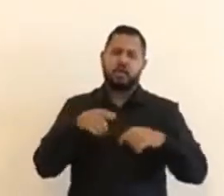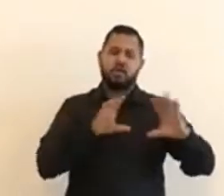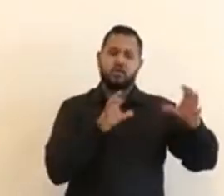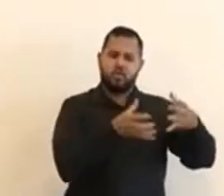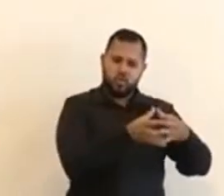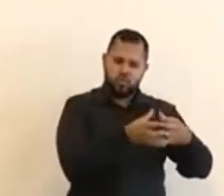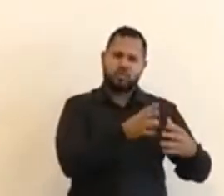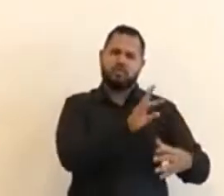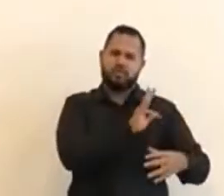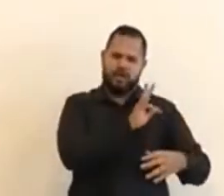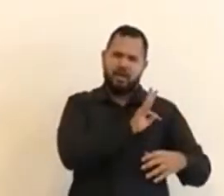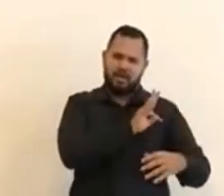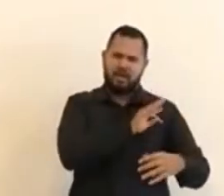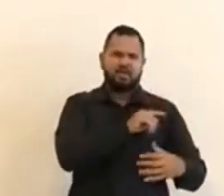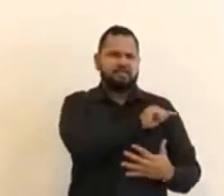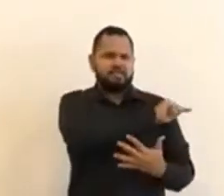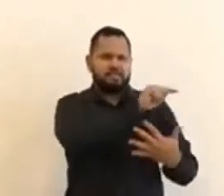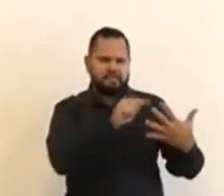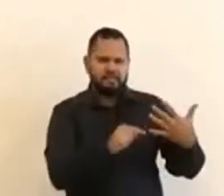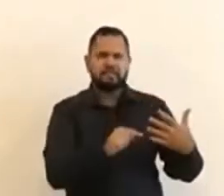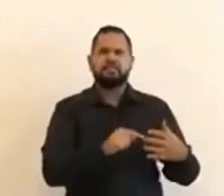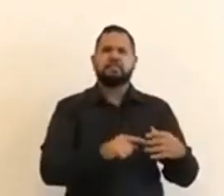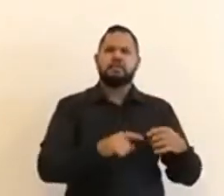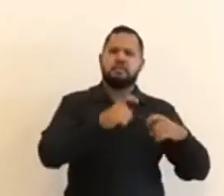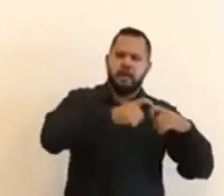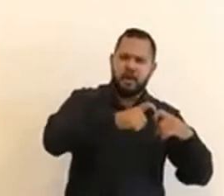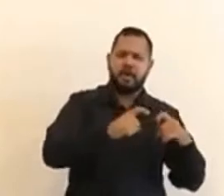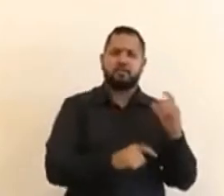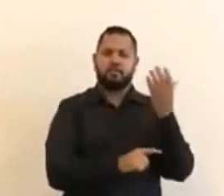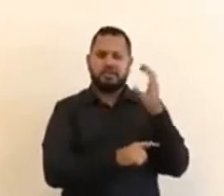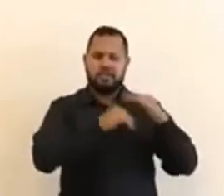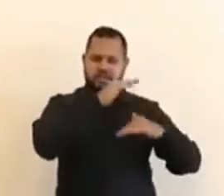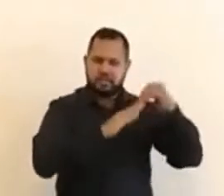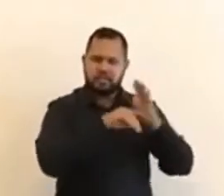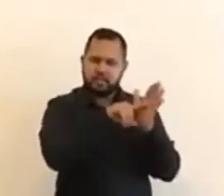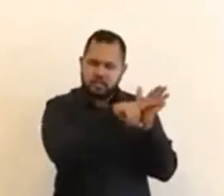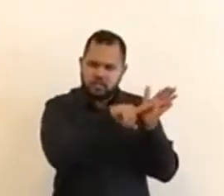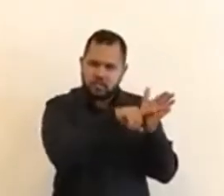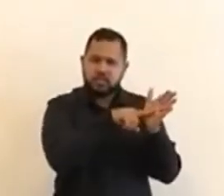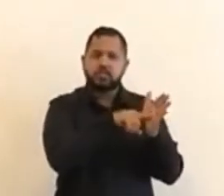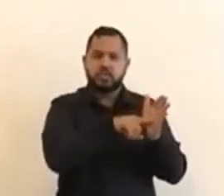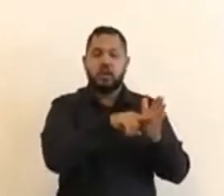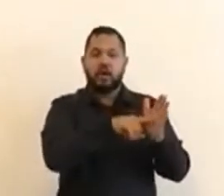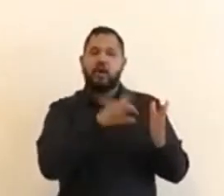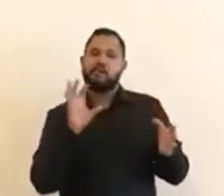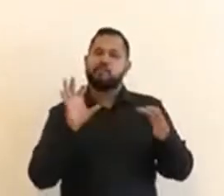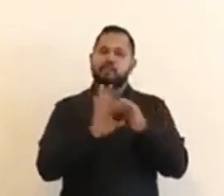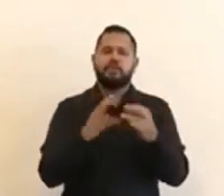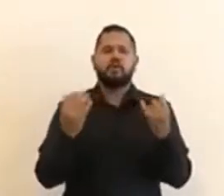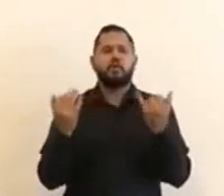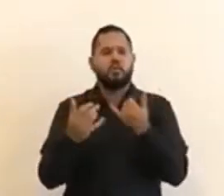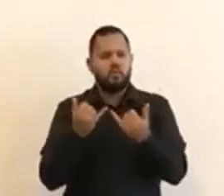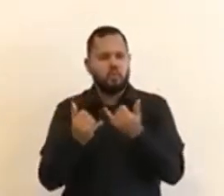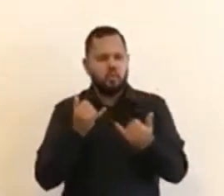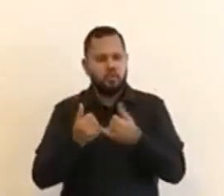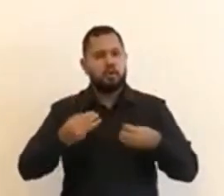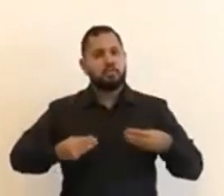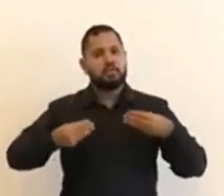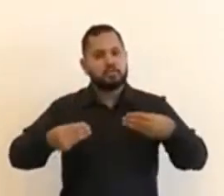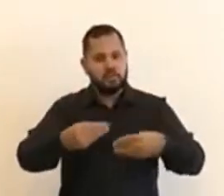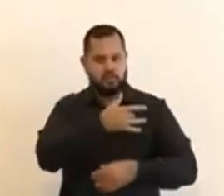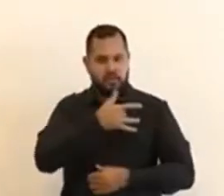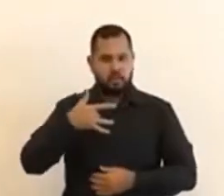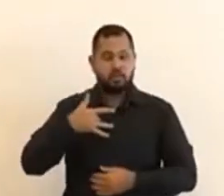equipe técnica, composta de muitos médicos, cientistas, exatamente aquilo que preconiza o Ministério da Saúde: cuidar